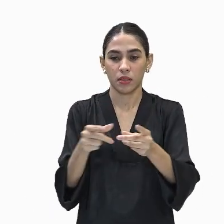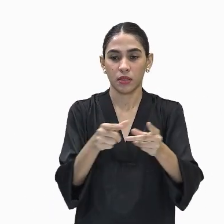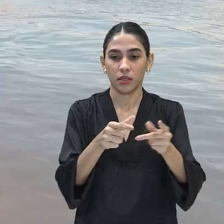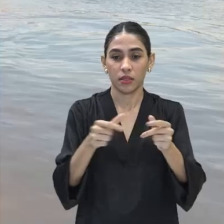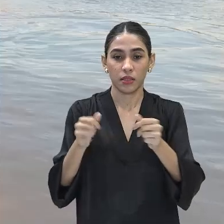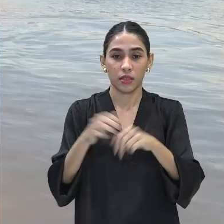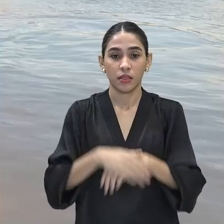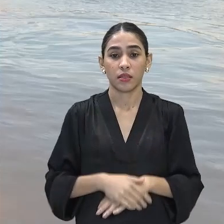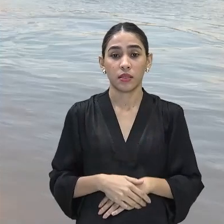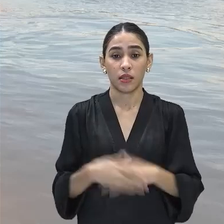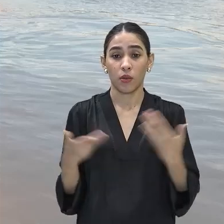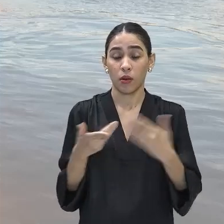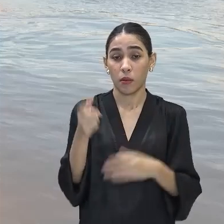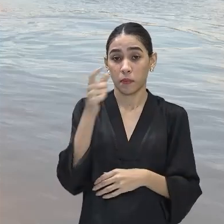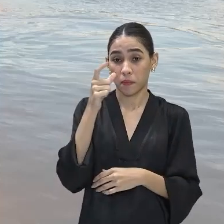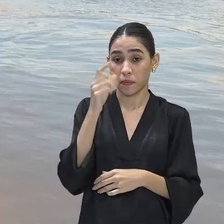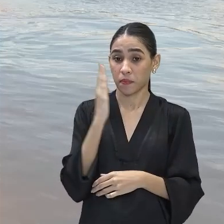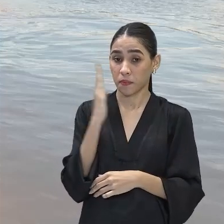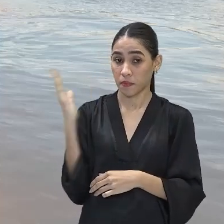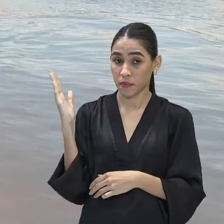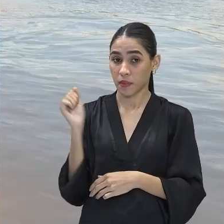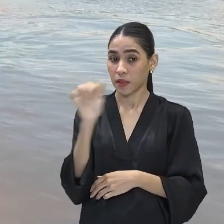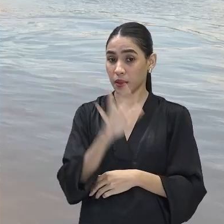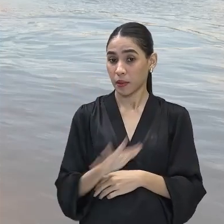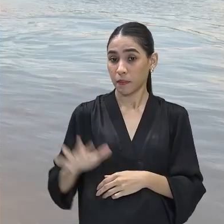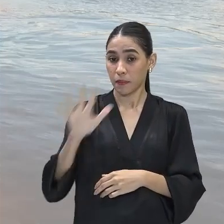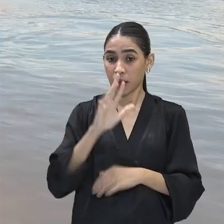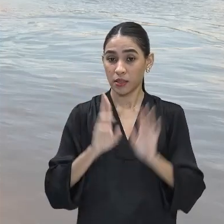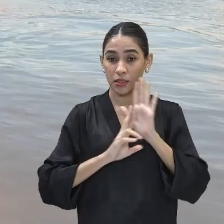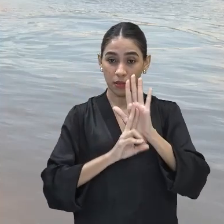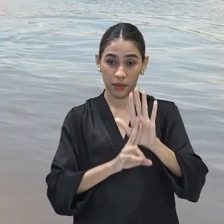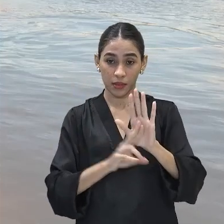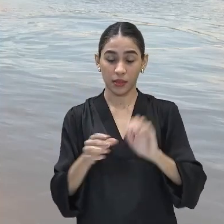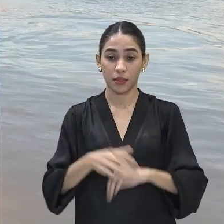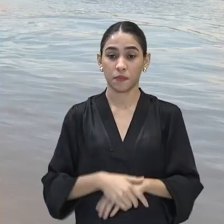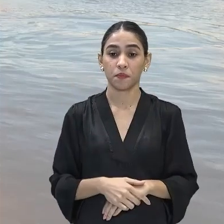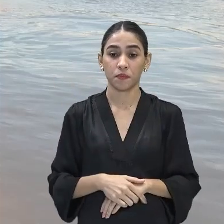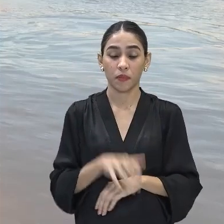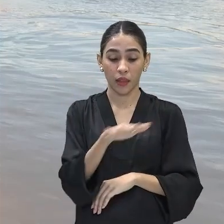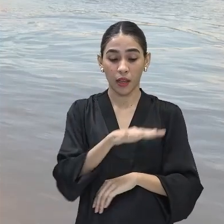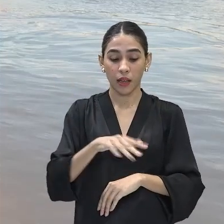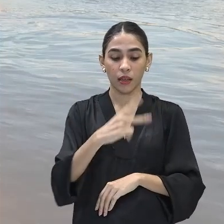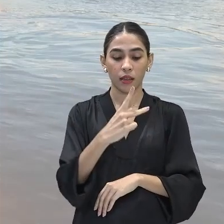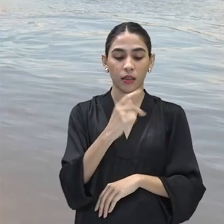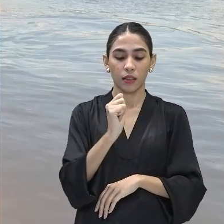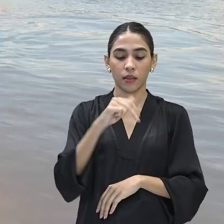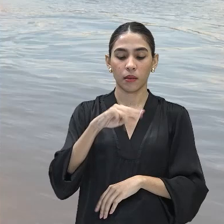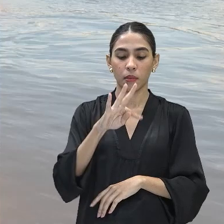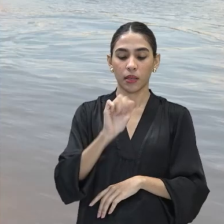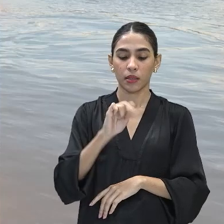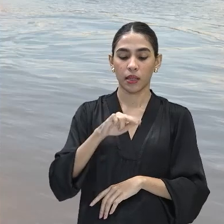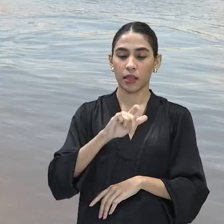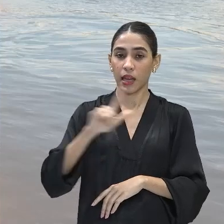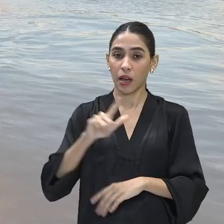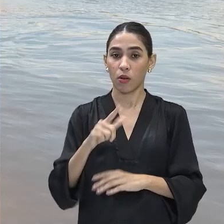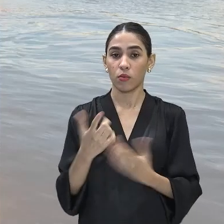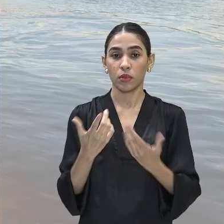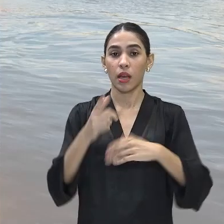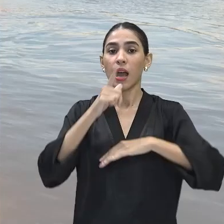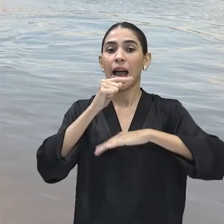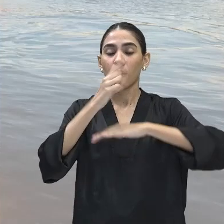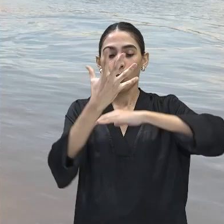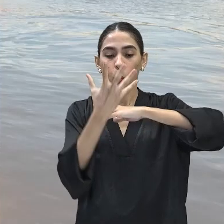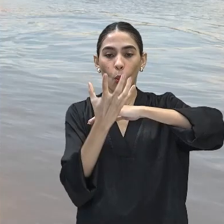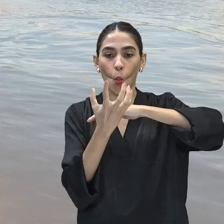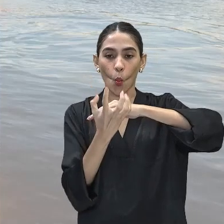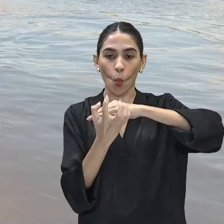vai observar agora, né, uma imagem aqui que representa a área do Pantanal, né, no período que ela está secando, vai formar